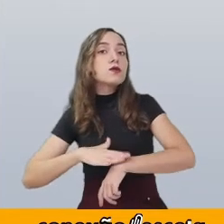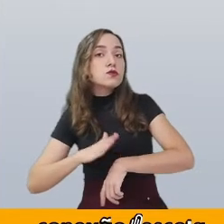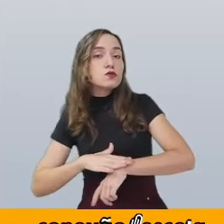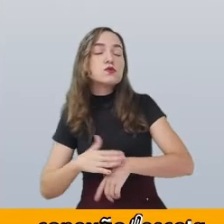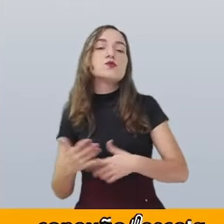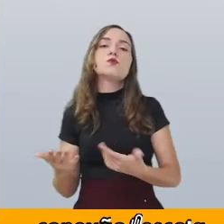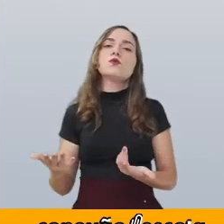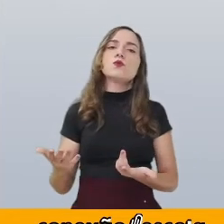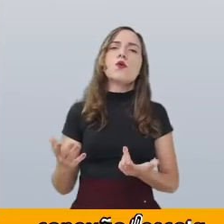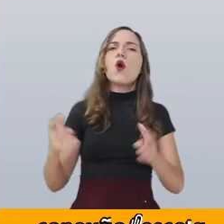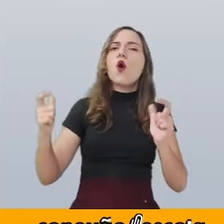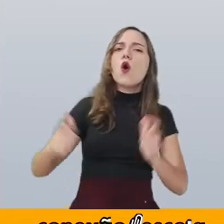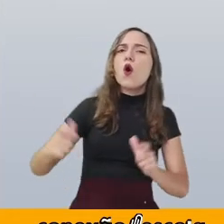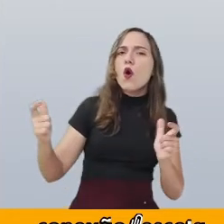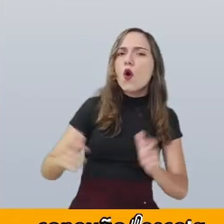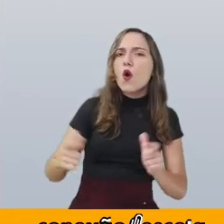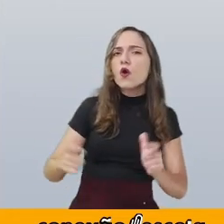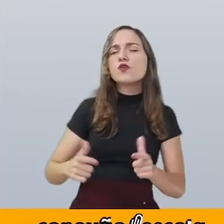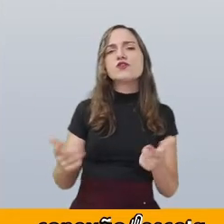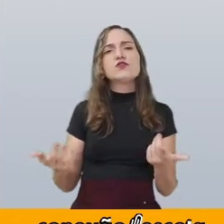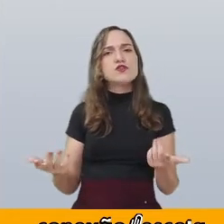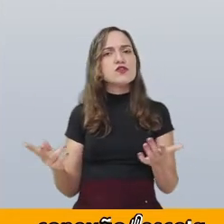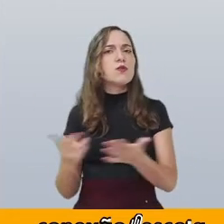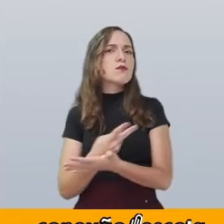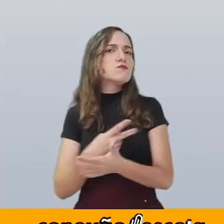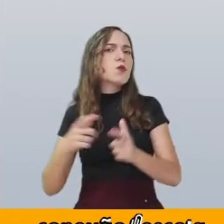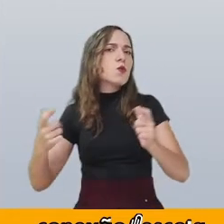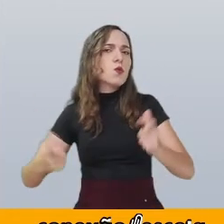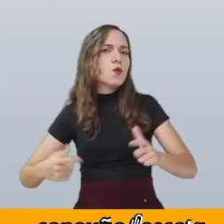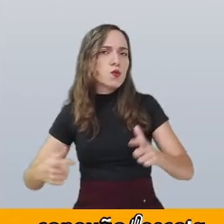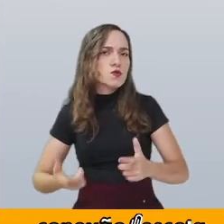tempo, onde, o lugar que aconteceu,